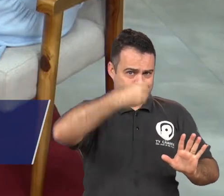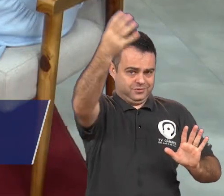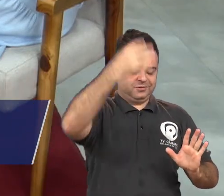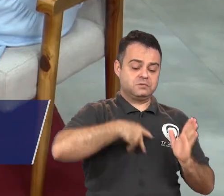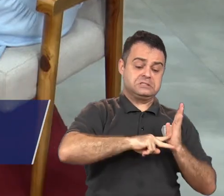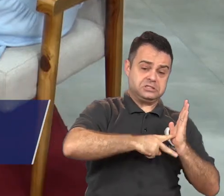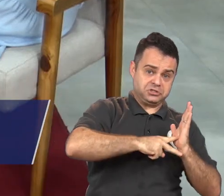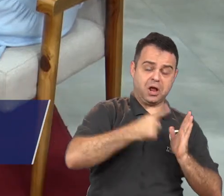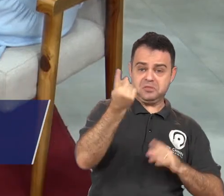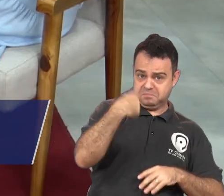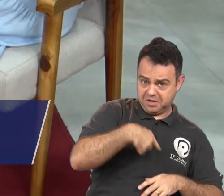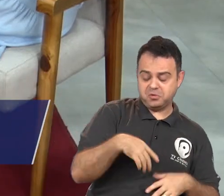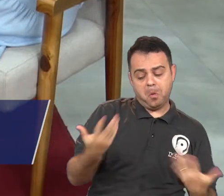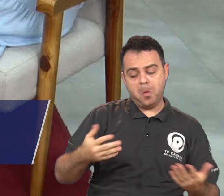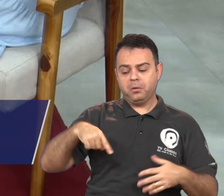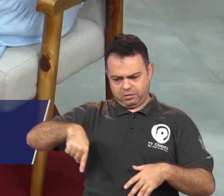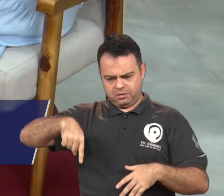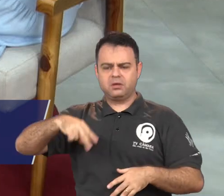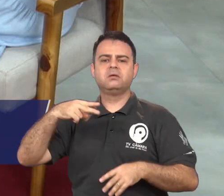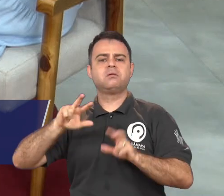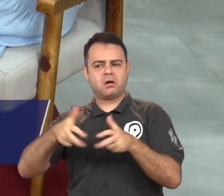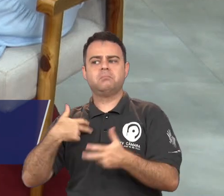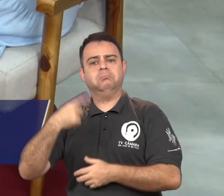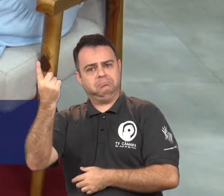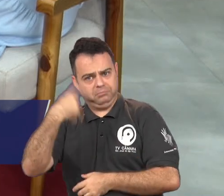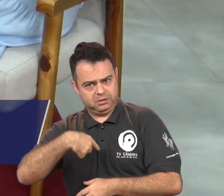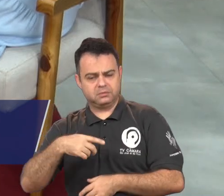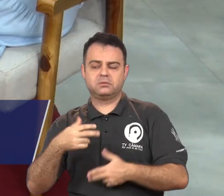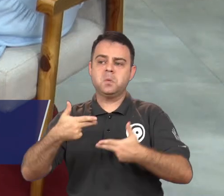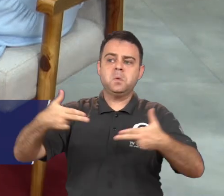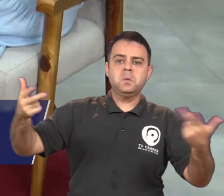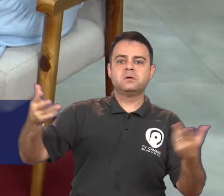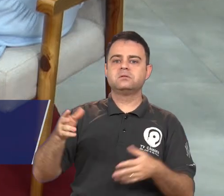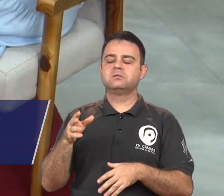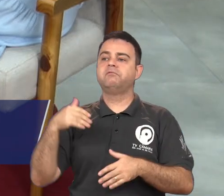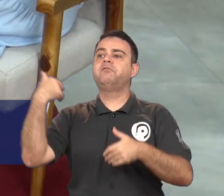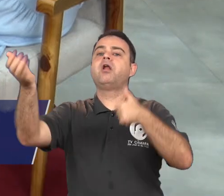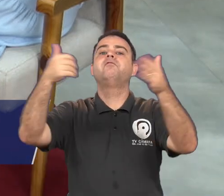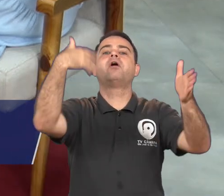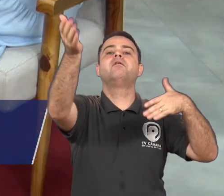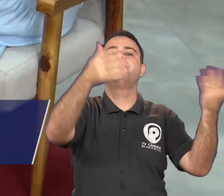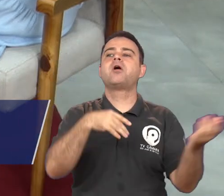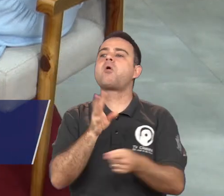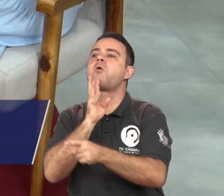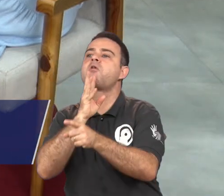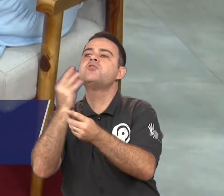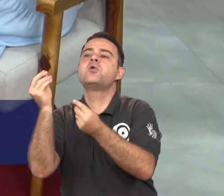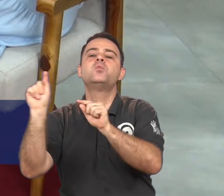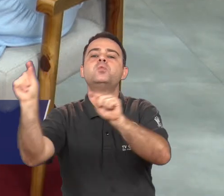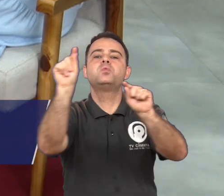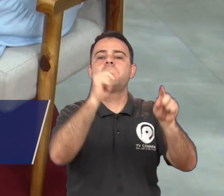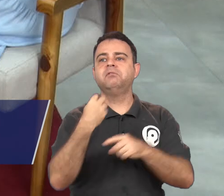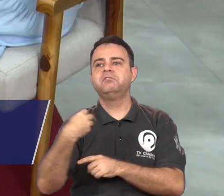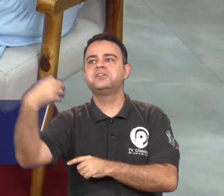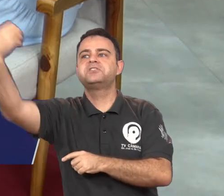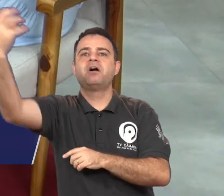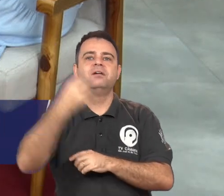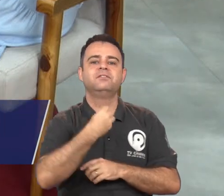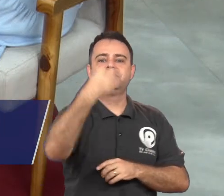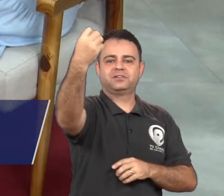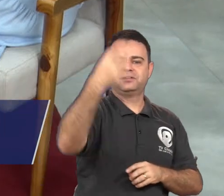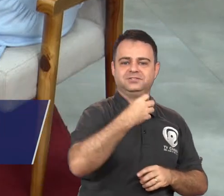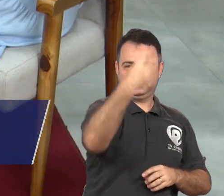pelo sindicato como pelo gabinete também, quando a gente tem algo para conhecer fora. E tem amigos que